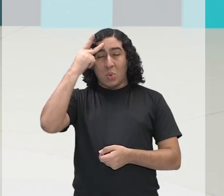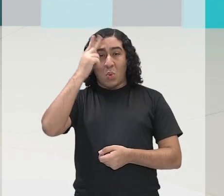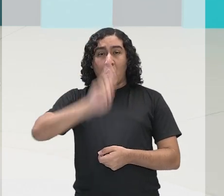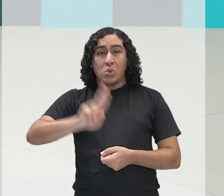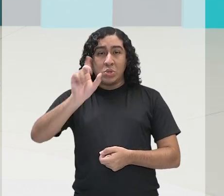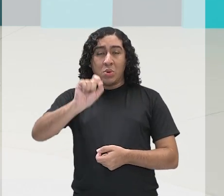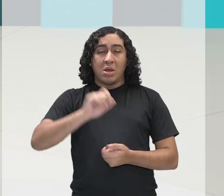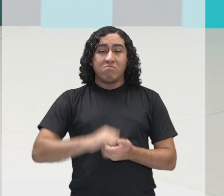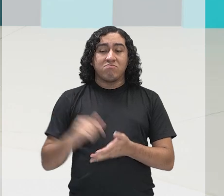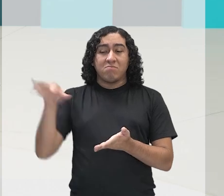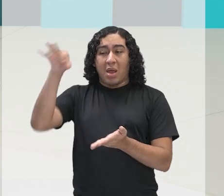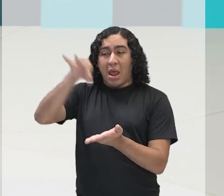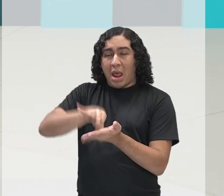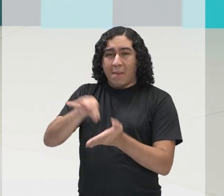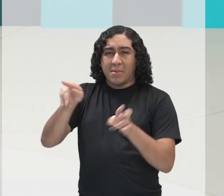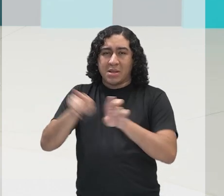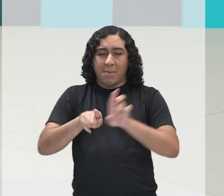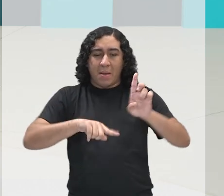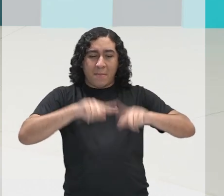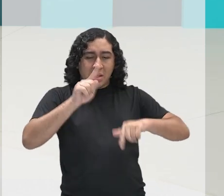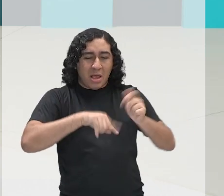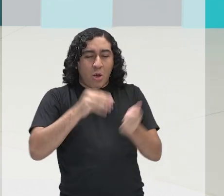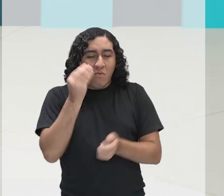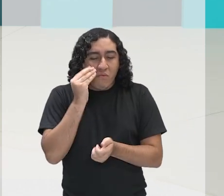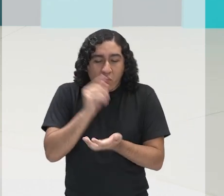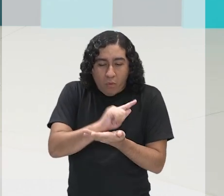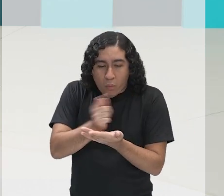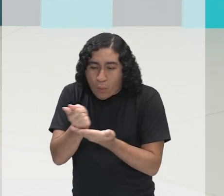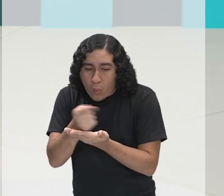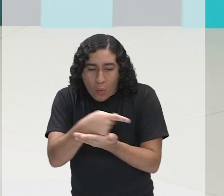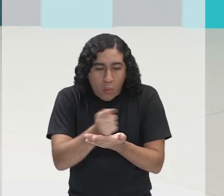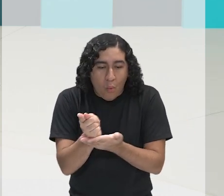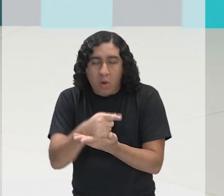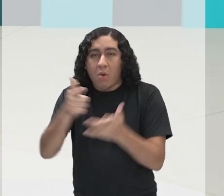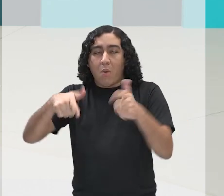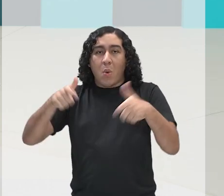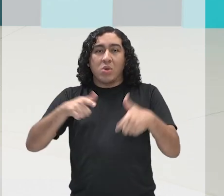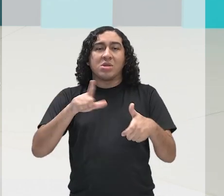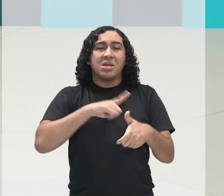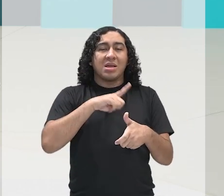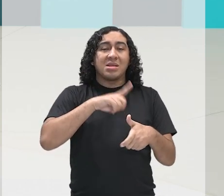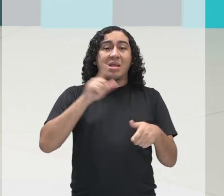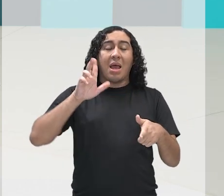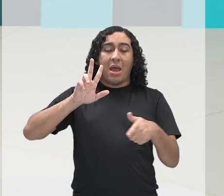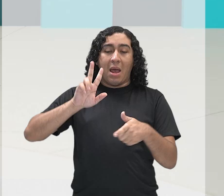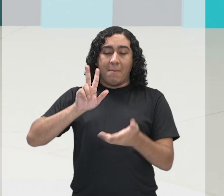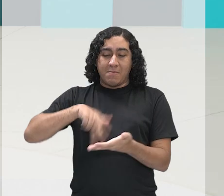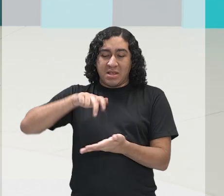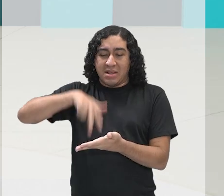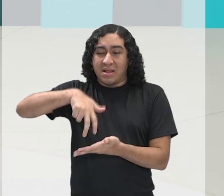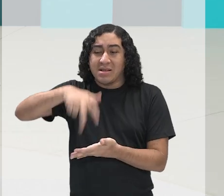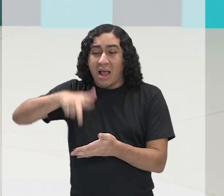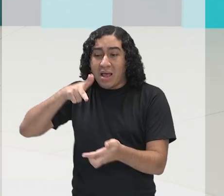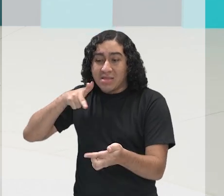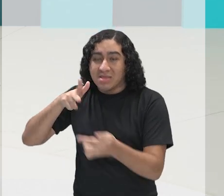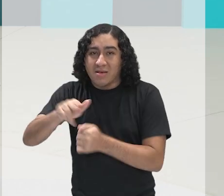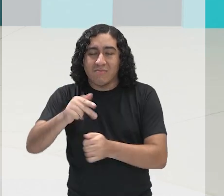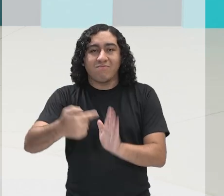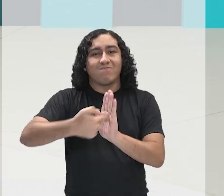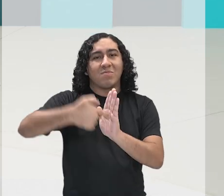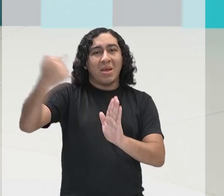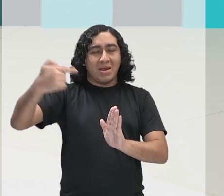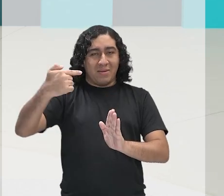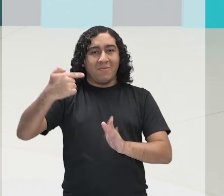se orientar. Vence aquele que chegar primeiro à linha, depois de passar obrigatoriamente por todos os pontos